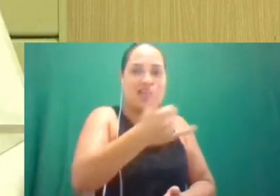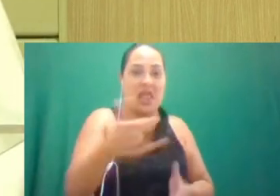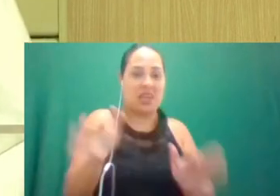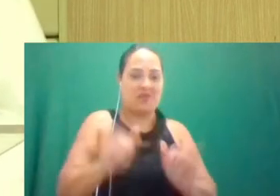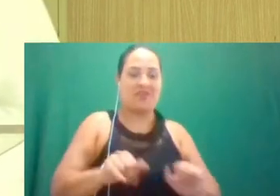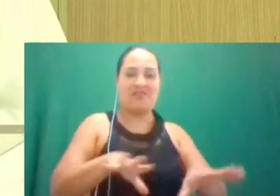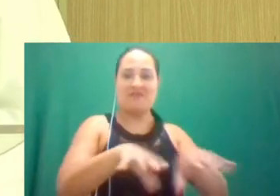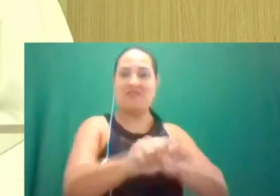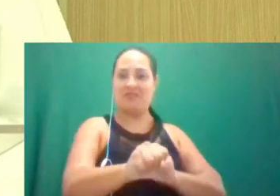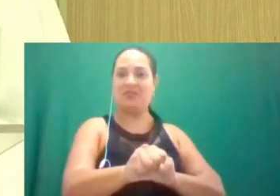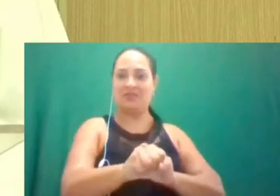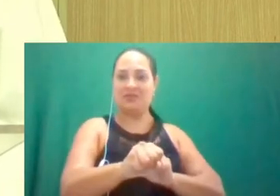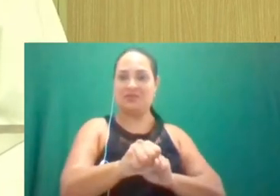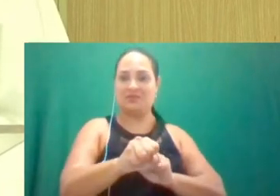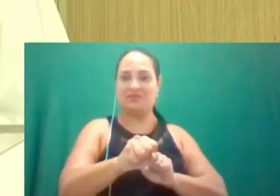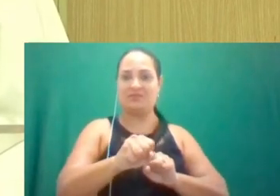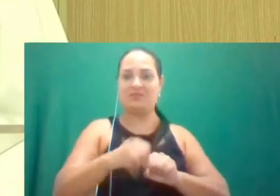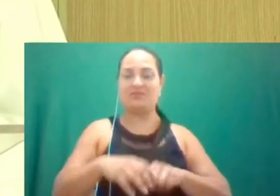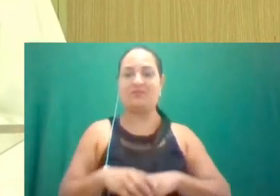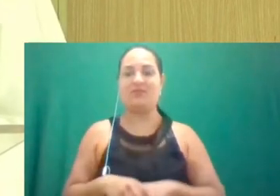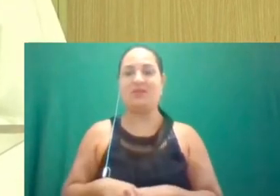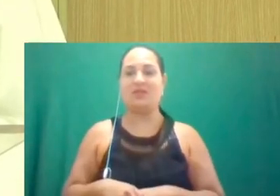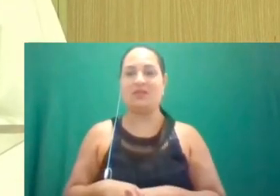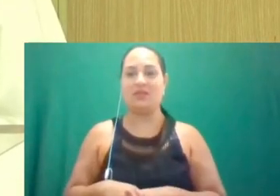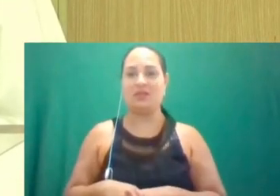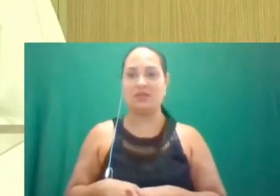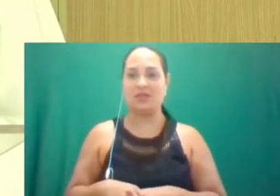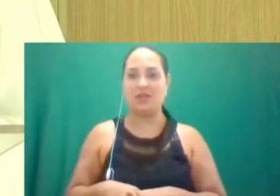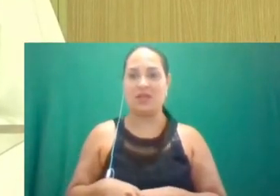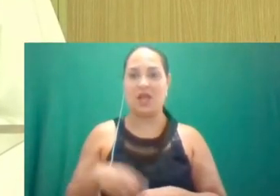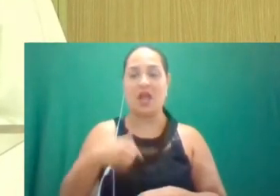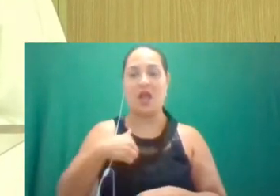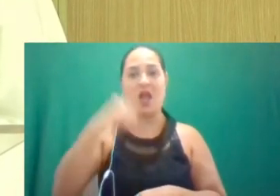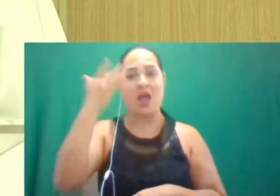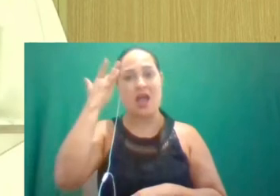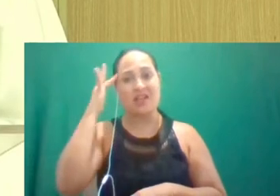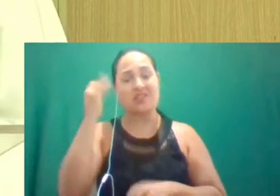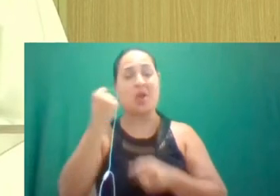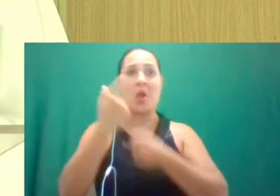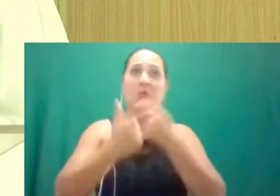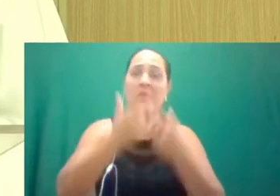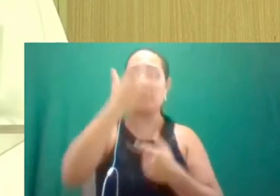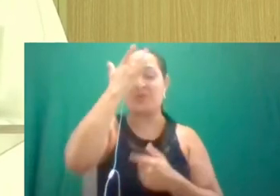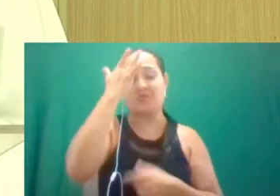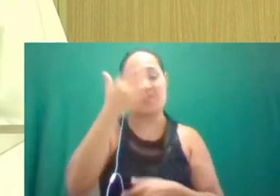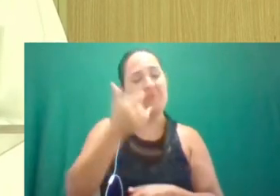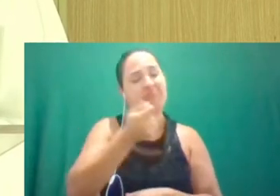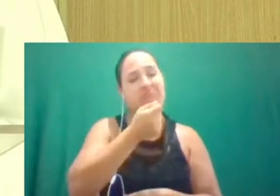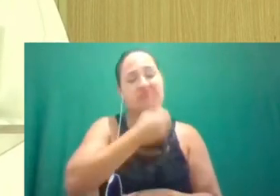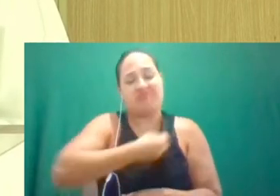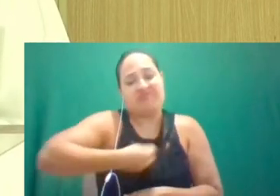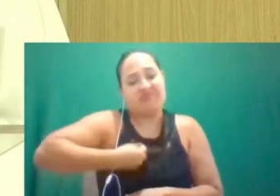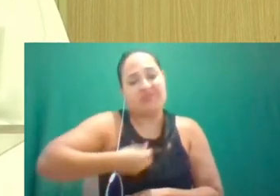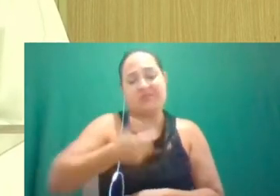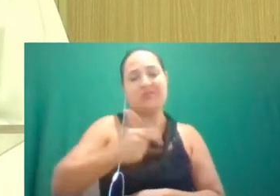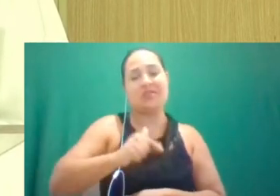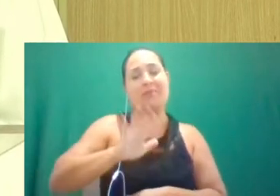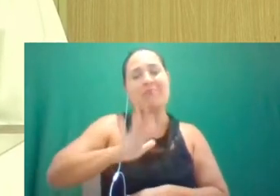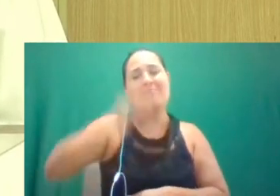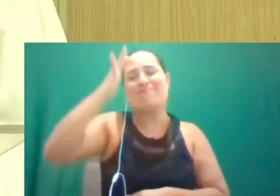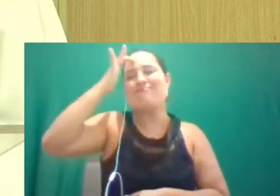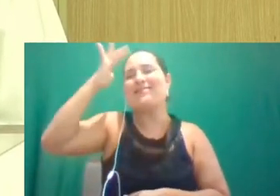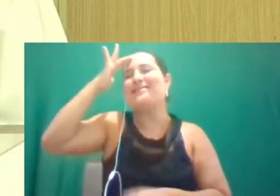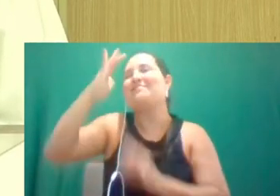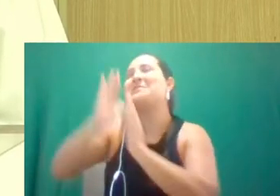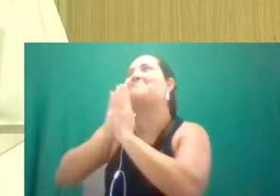E há um outro sorriso, aquele que é também dos dentes, da boca, mas é fundamentalmente do espírito.